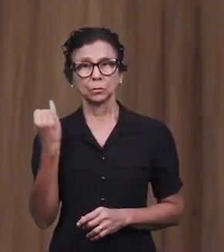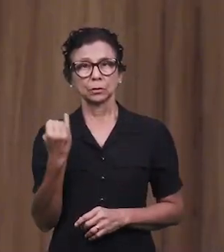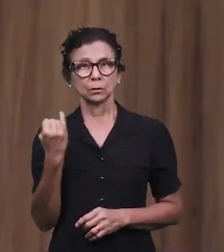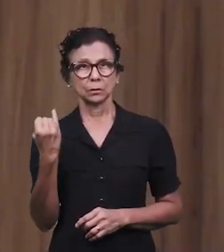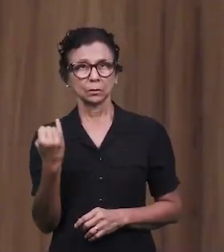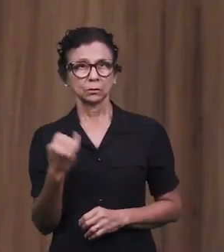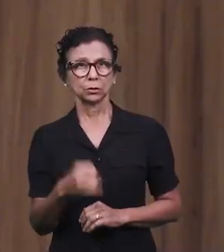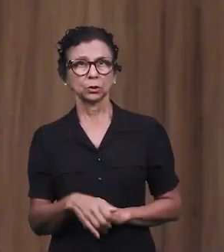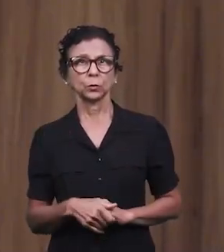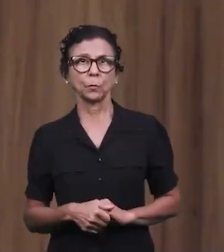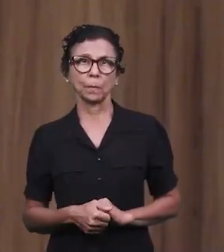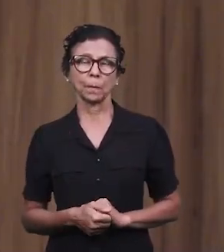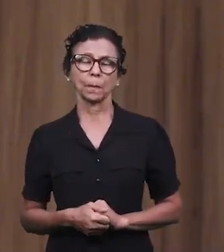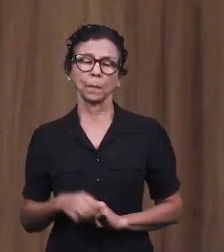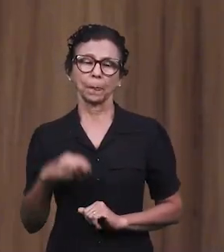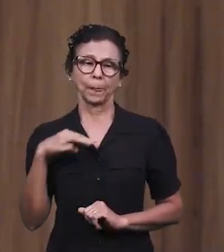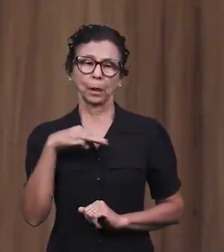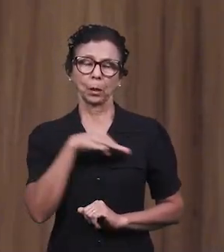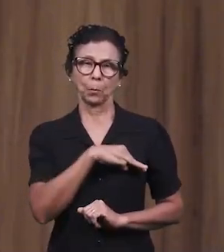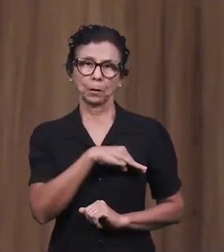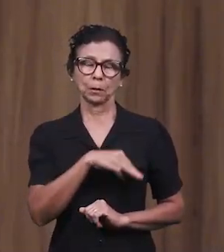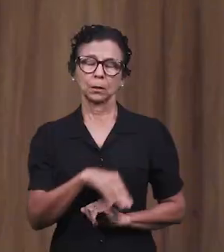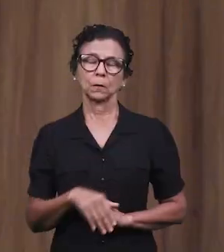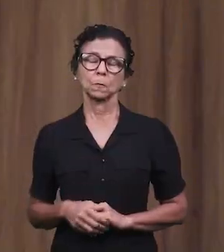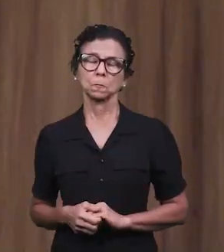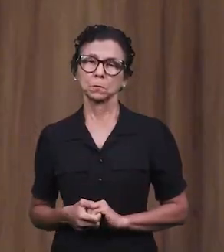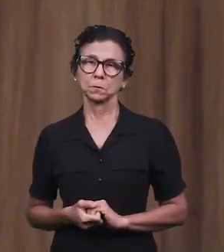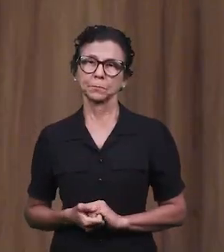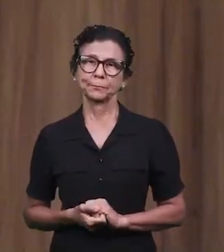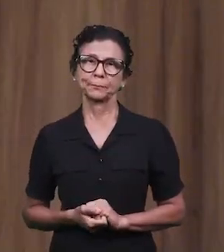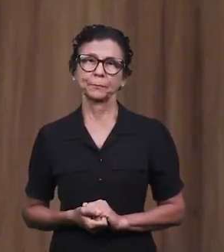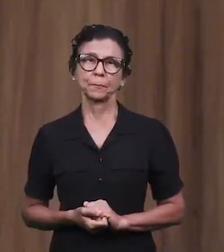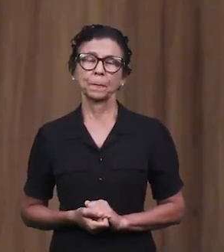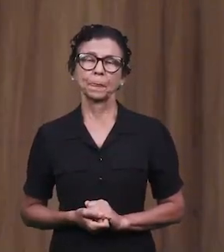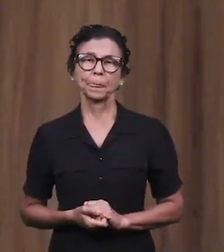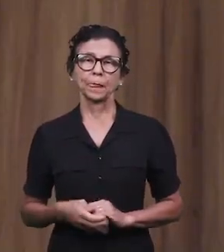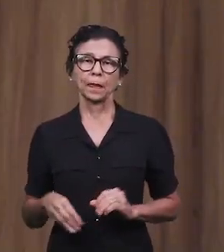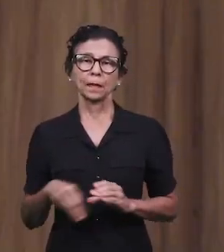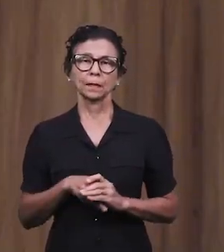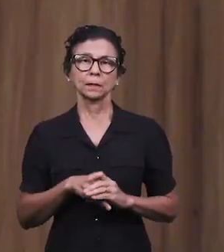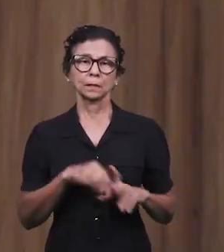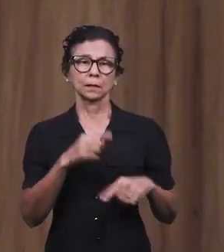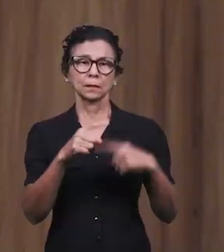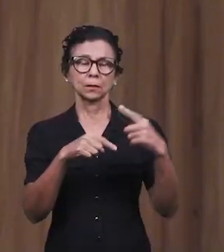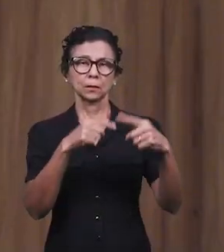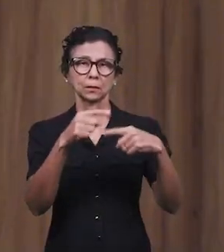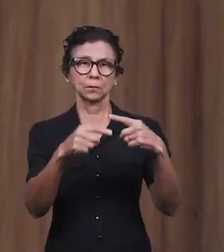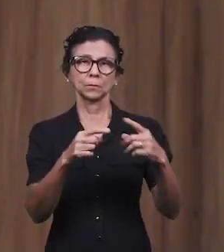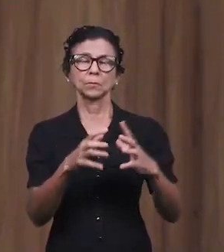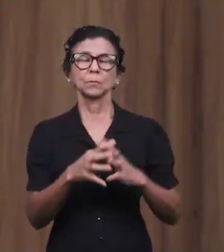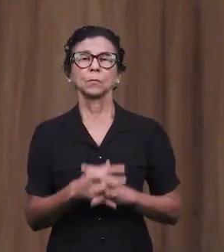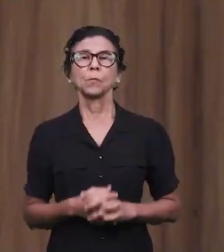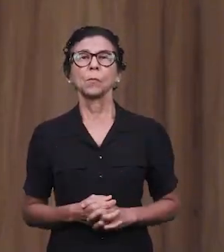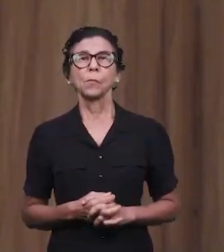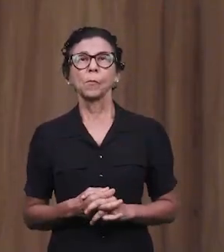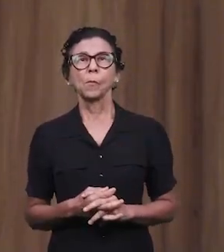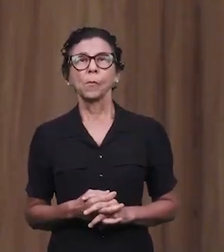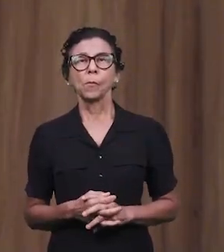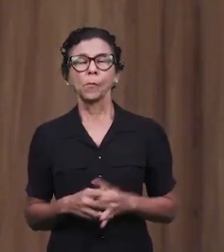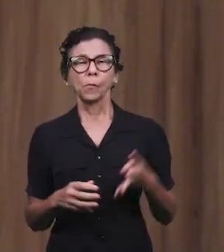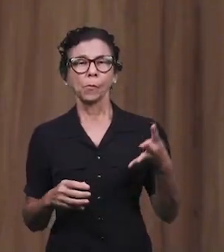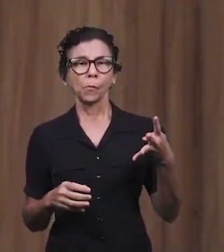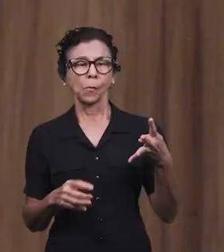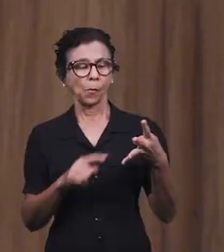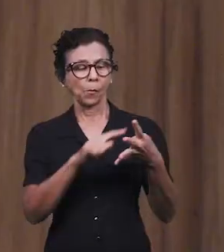que Mateus ele coloca na linhagem da genealogia o nome de